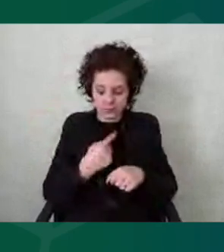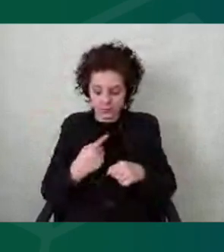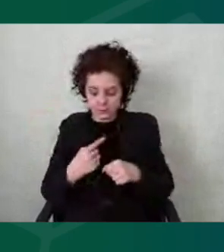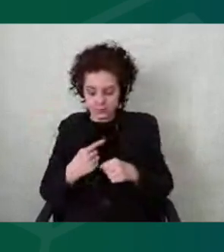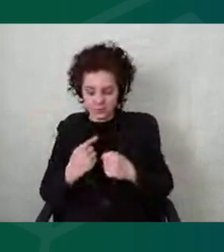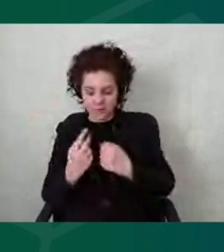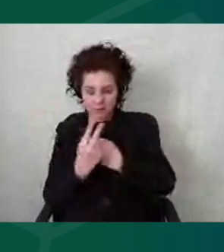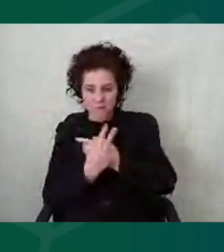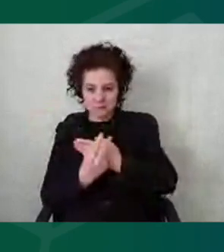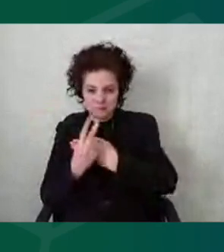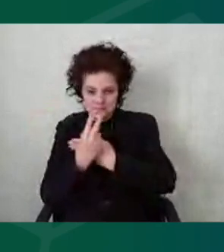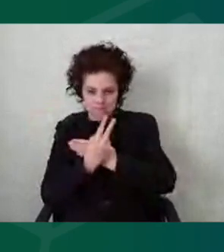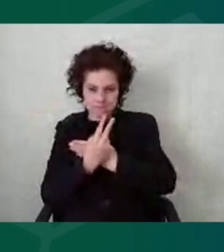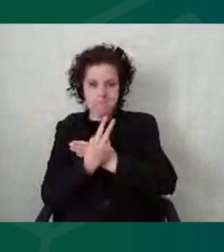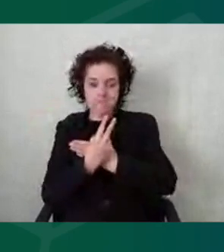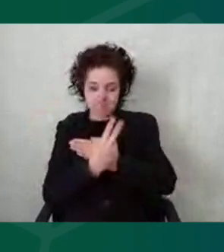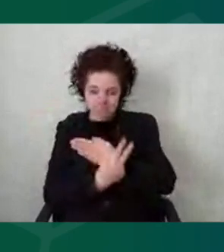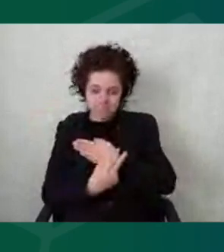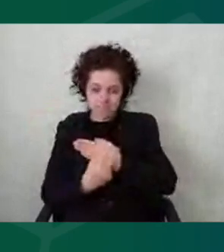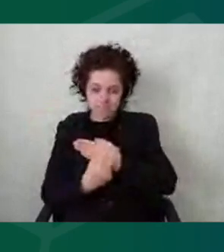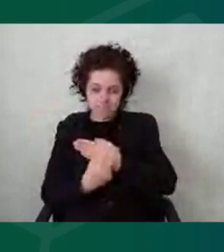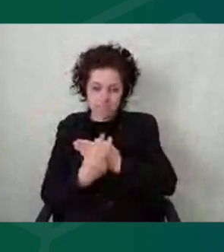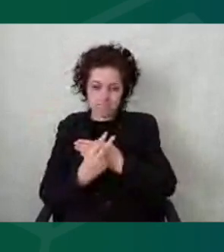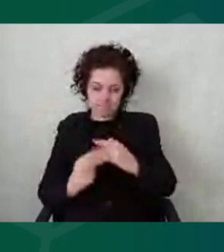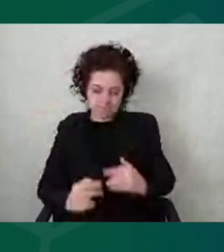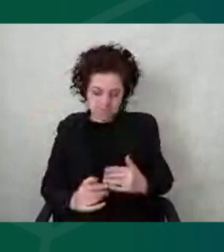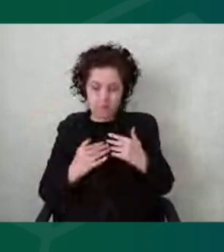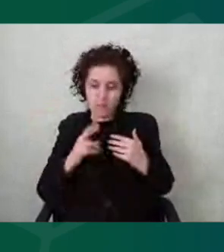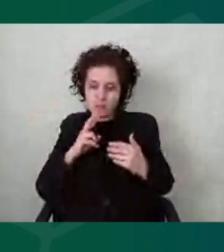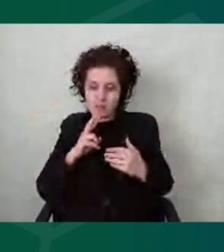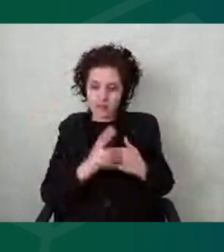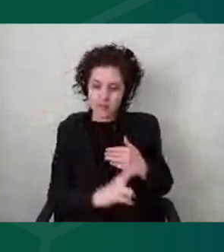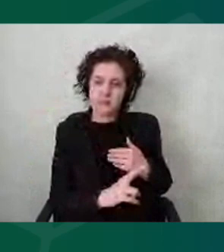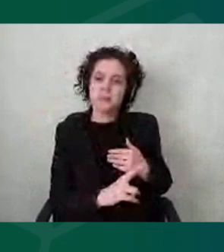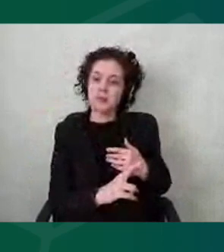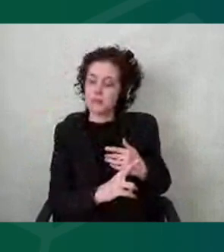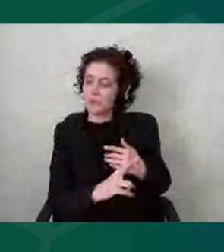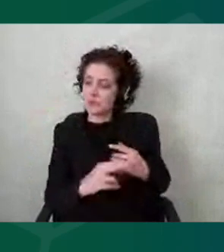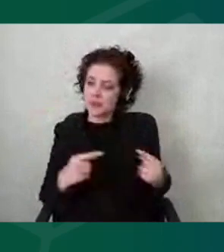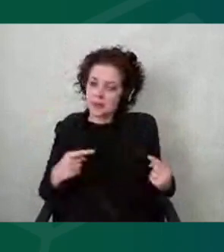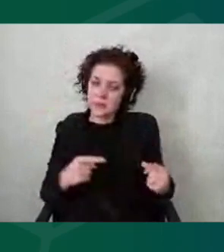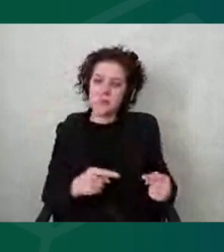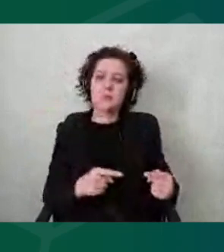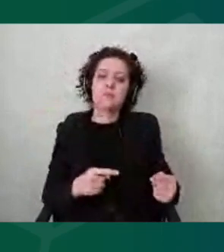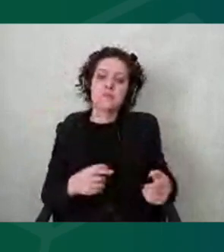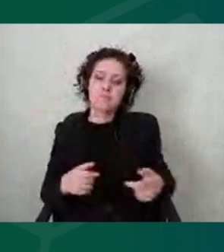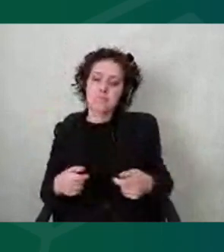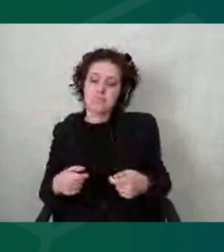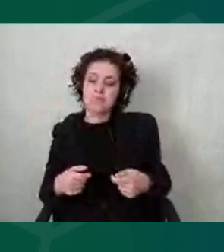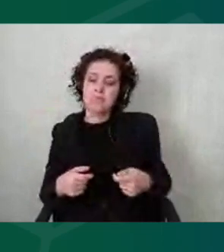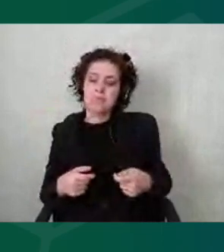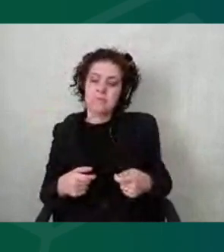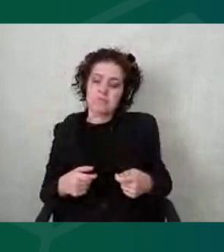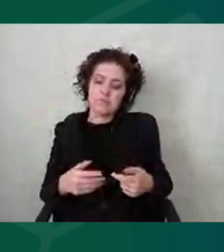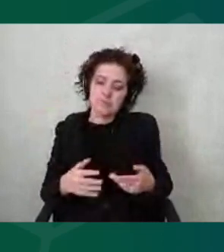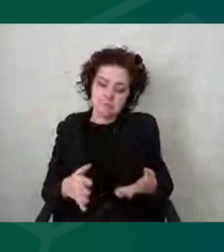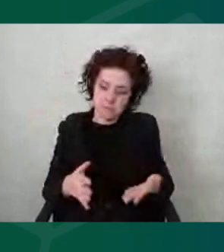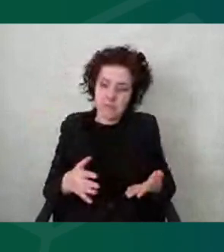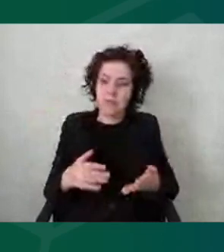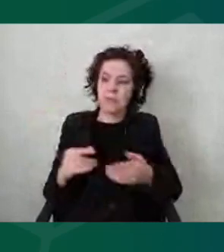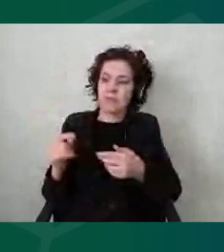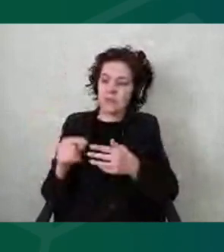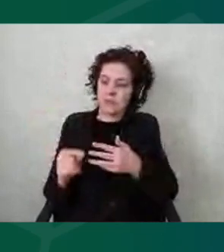que desencadeia uma resposta inflamatória e que vai nos levar a essas observações